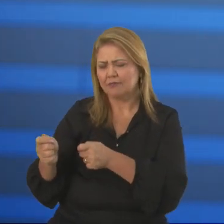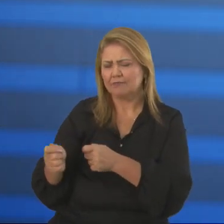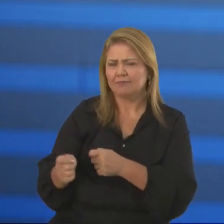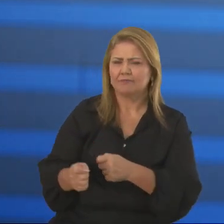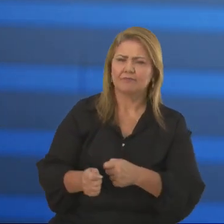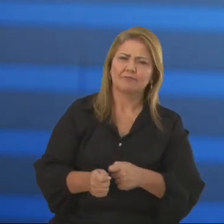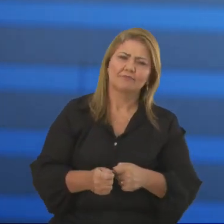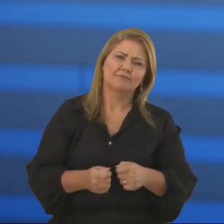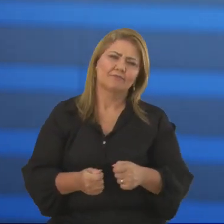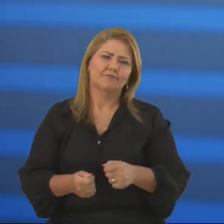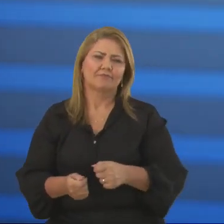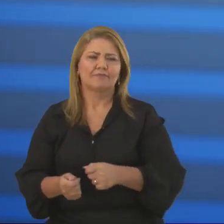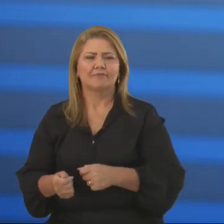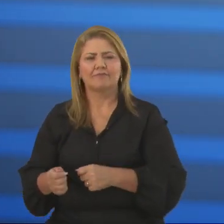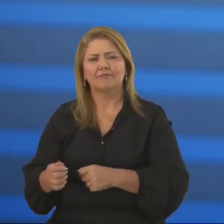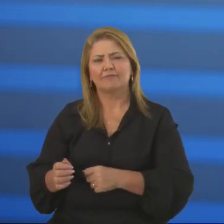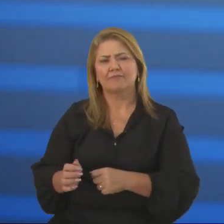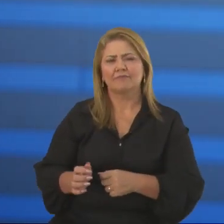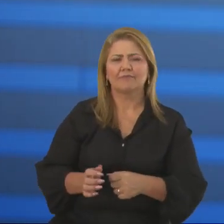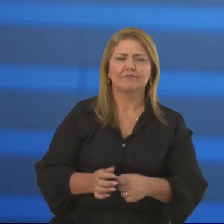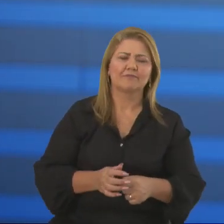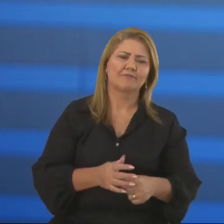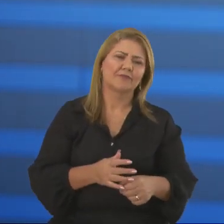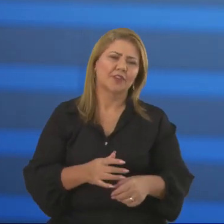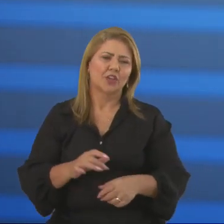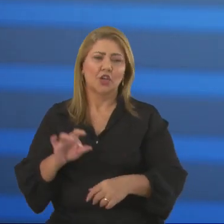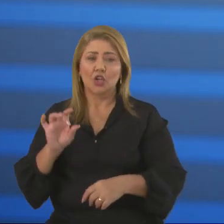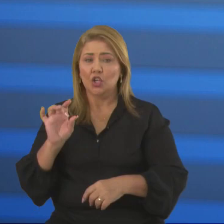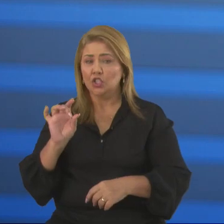Só mesmo